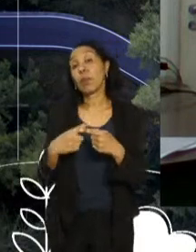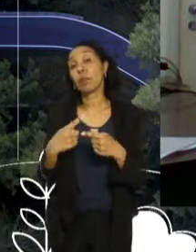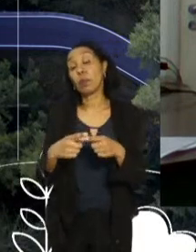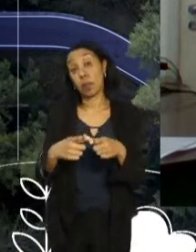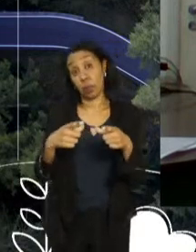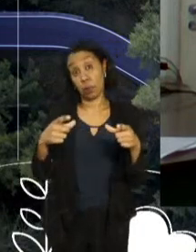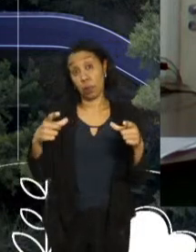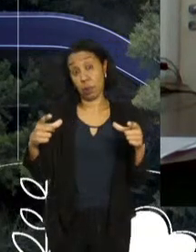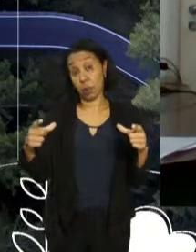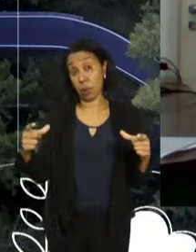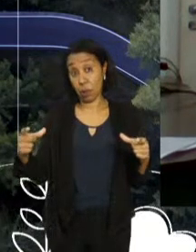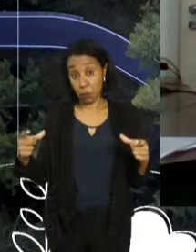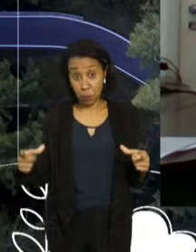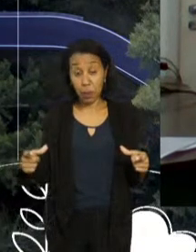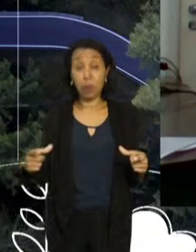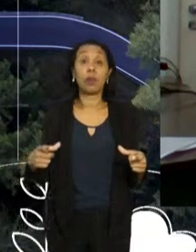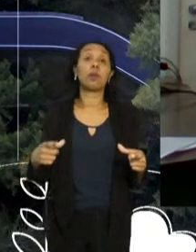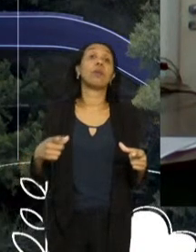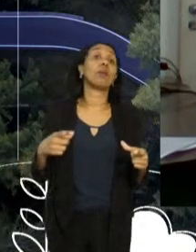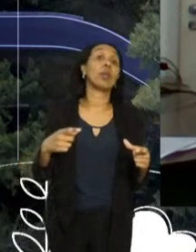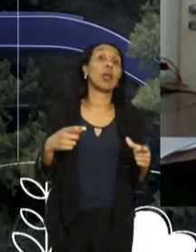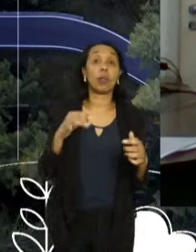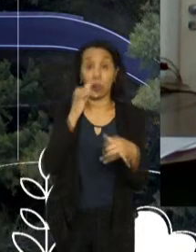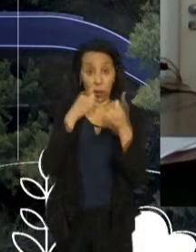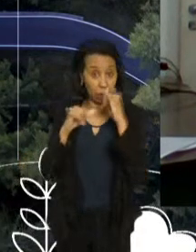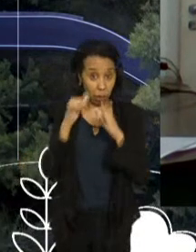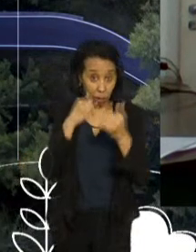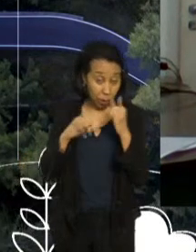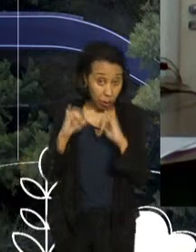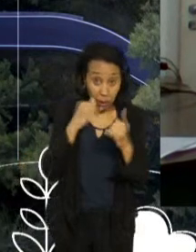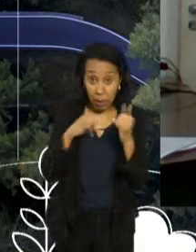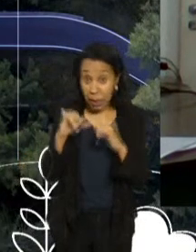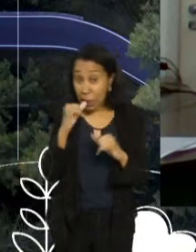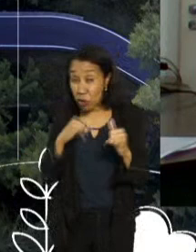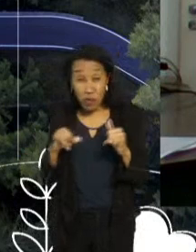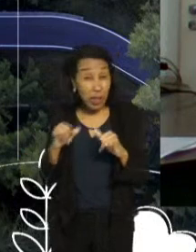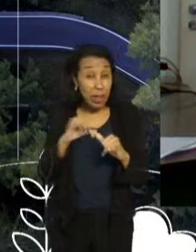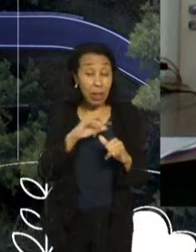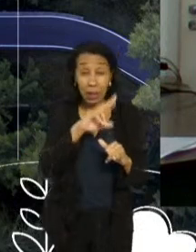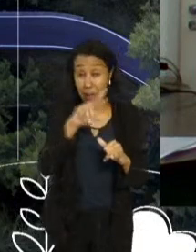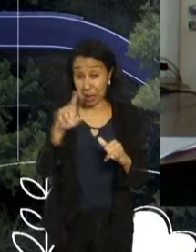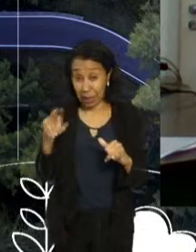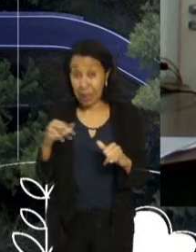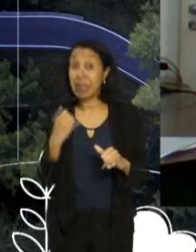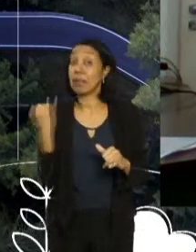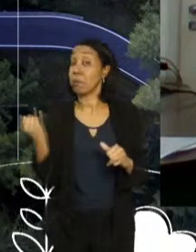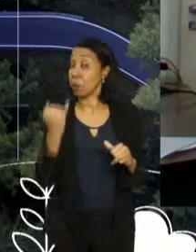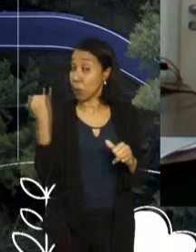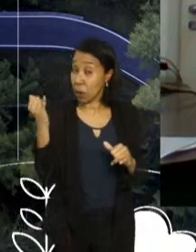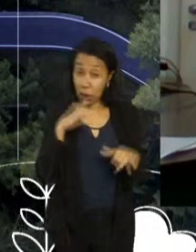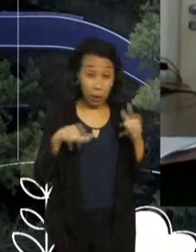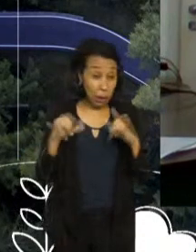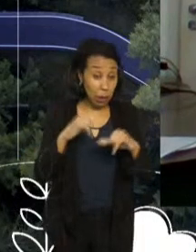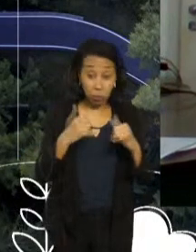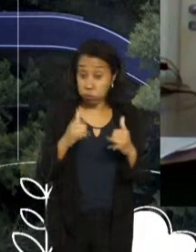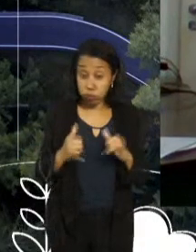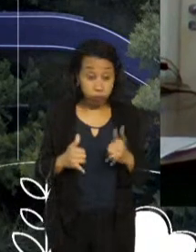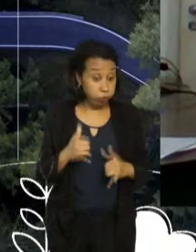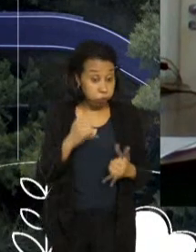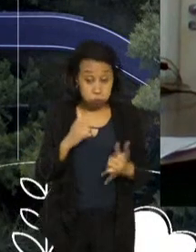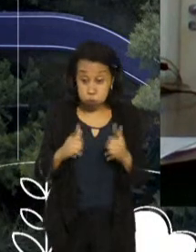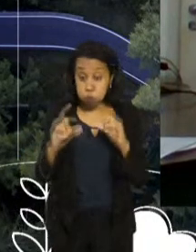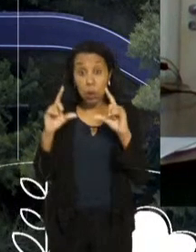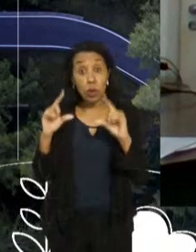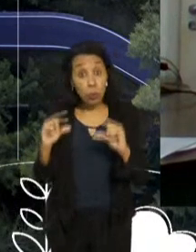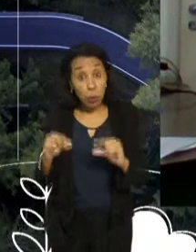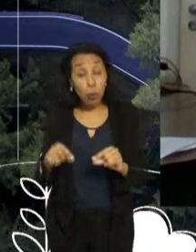aumento, essa aumento da eficiência energética dos motores, ela reduziu muito a emissão por veículo,